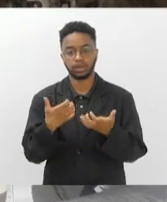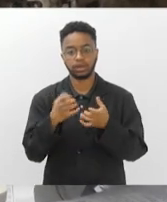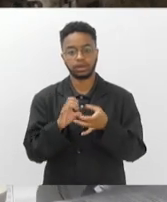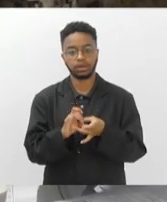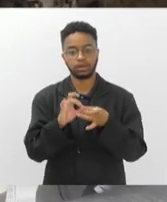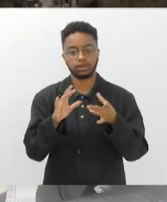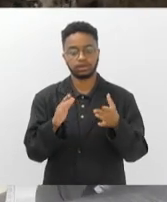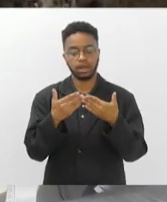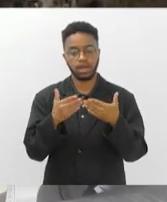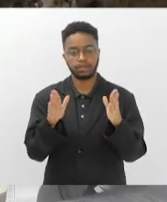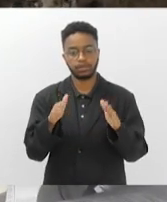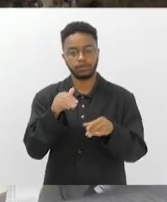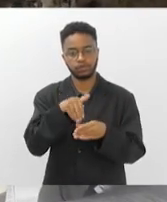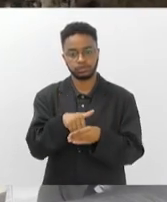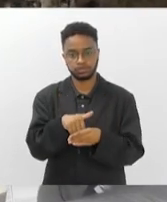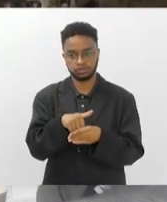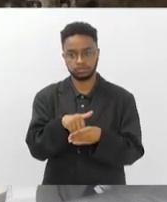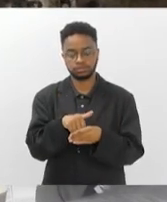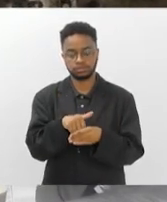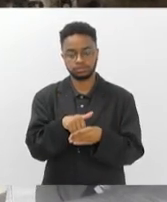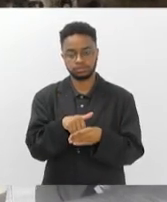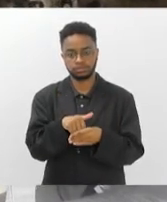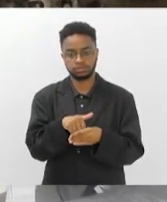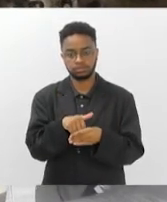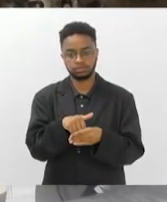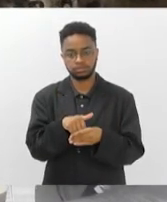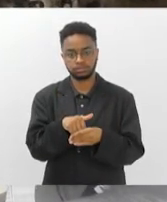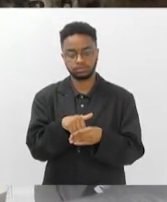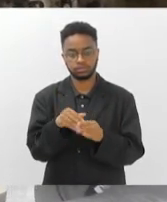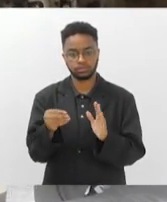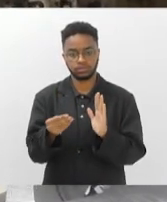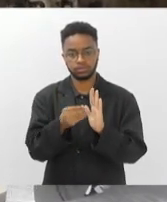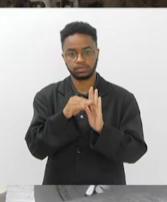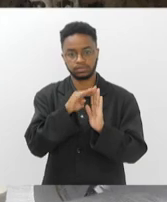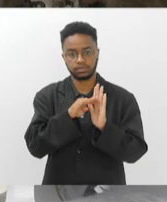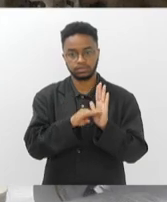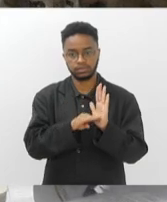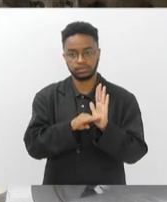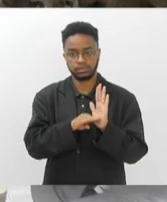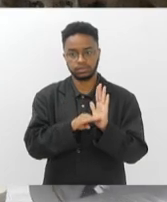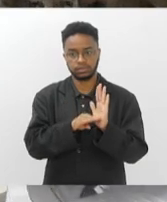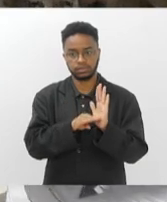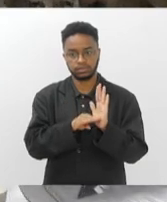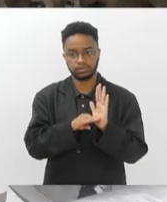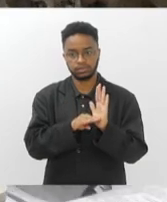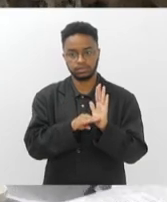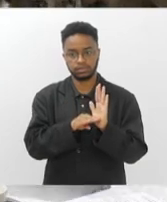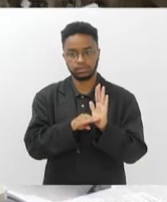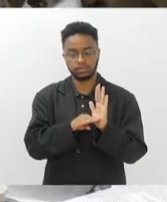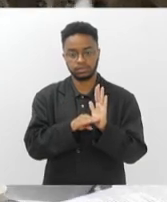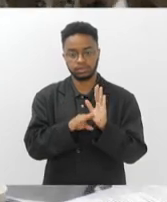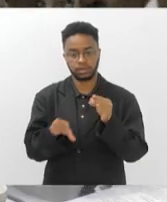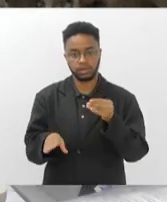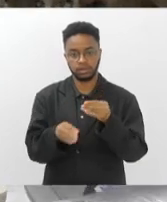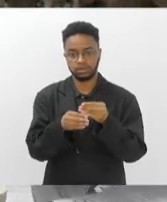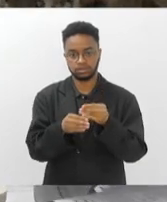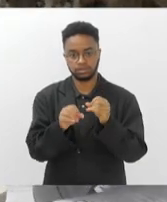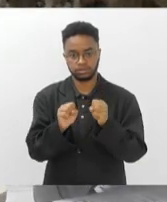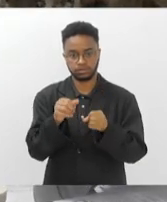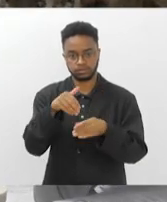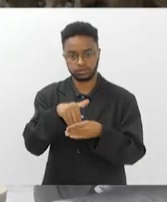para passar para os itens que estão na pauta extraordinária. Em